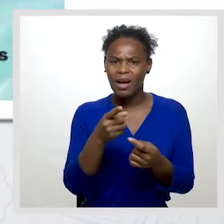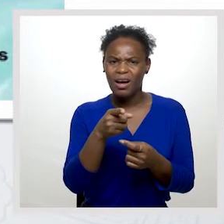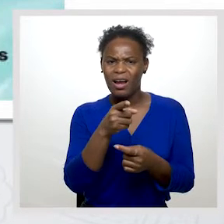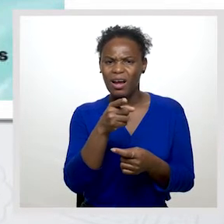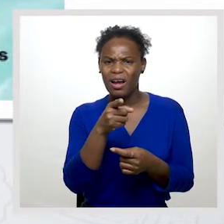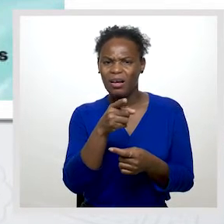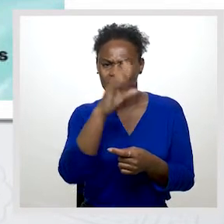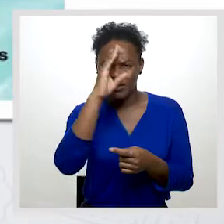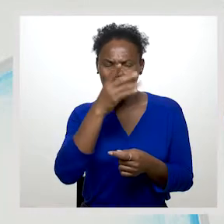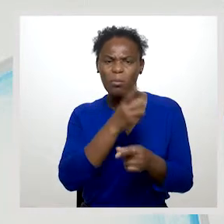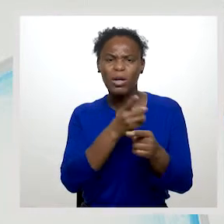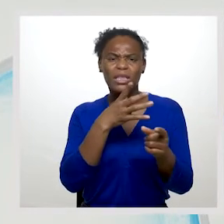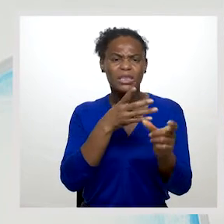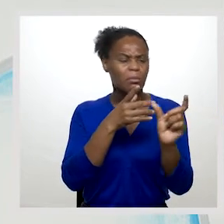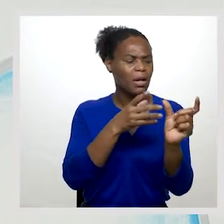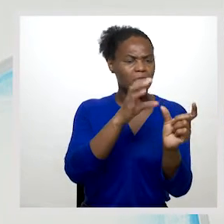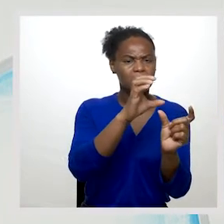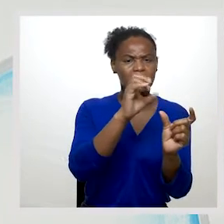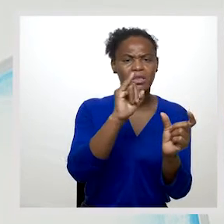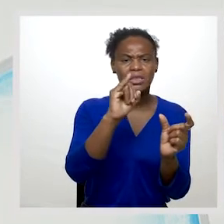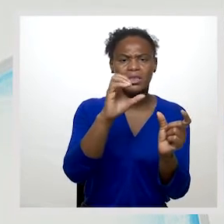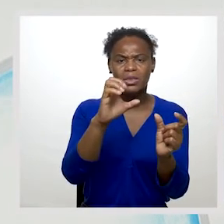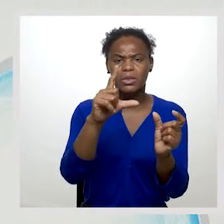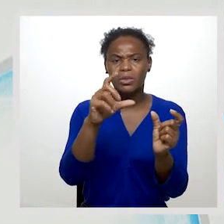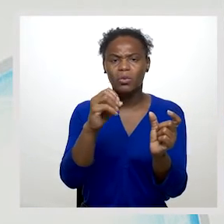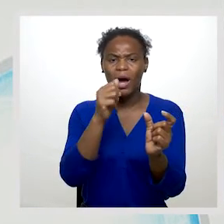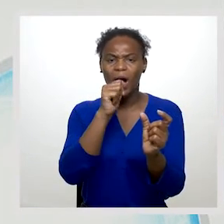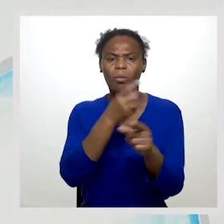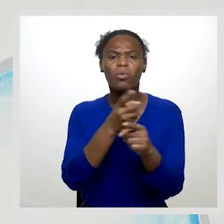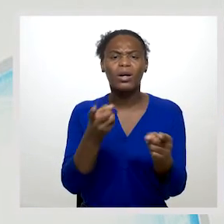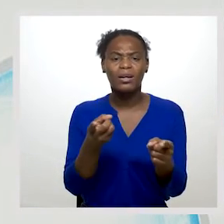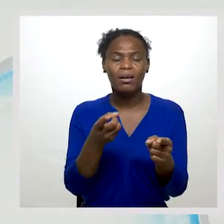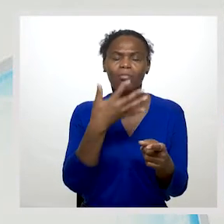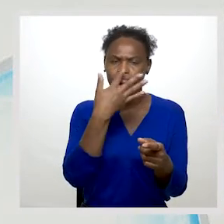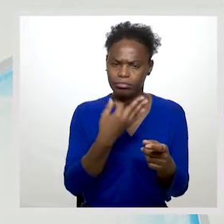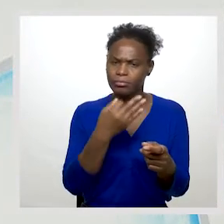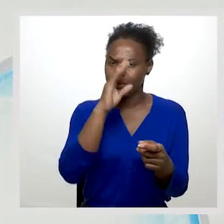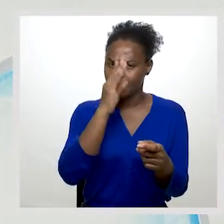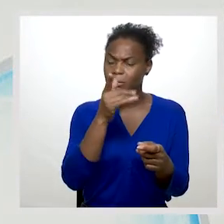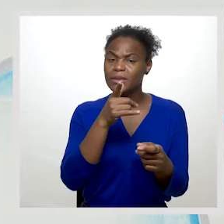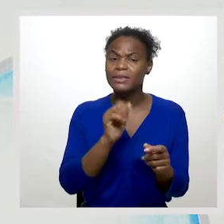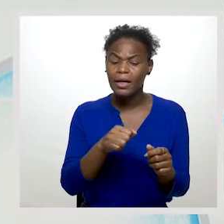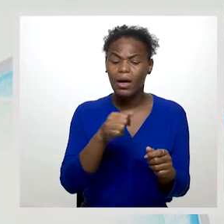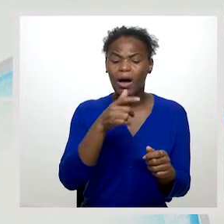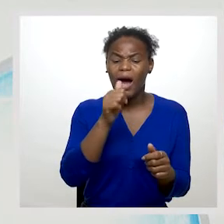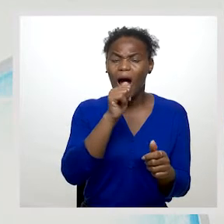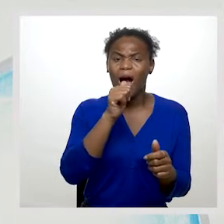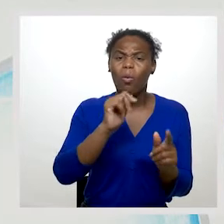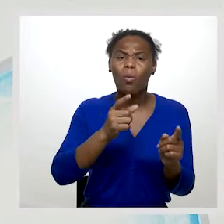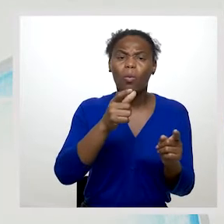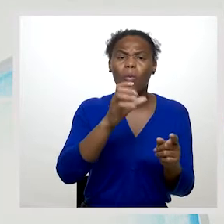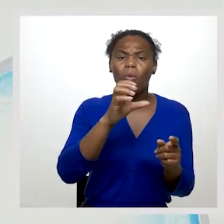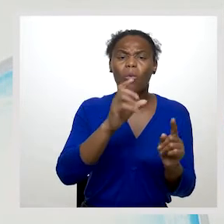Alguém sabe por que se diz ciclo de água? Com certeza, não é? Onde começa o ciclo da